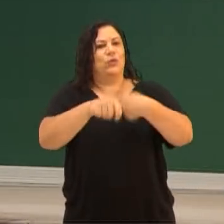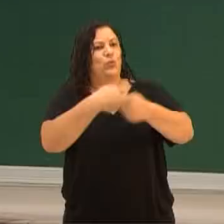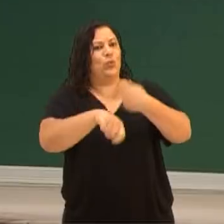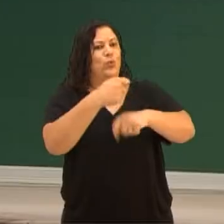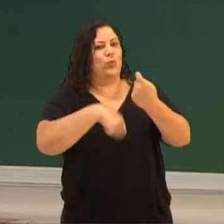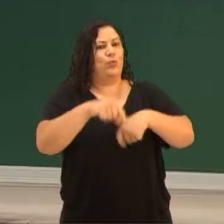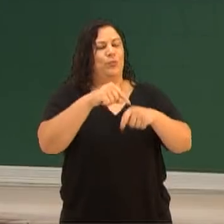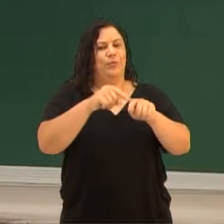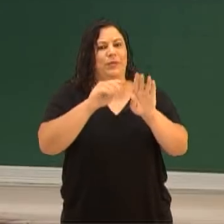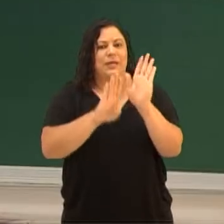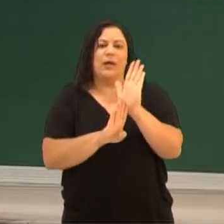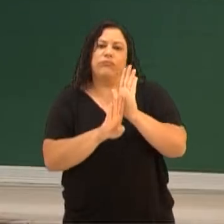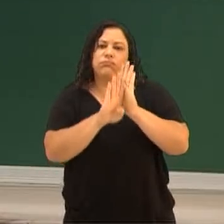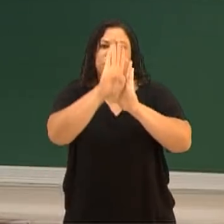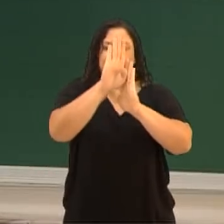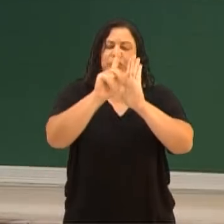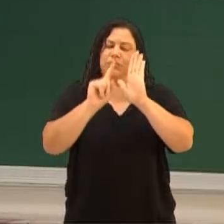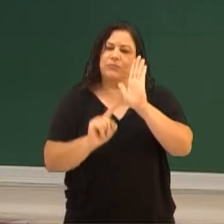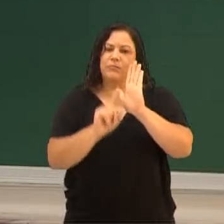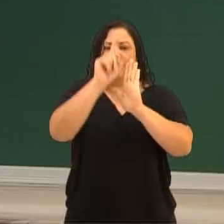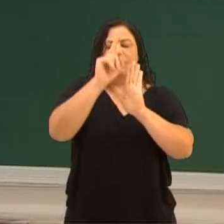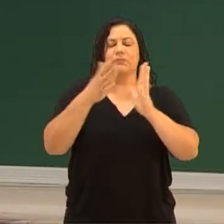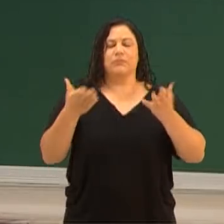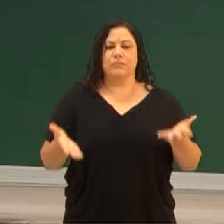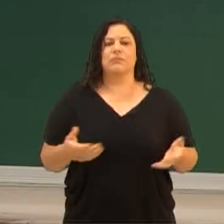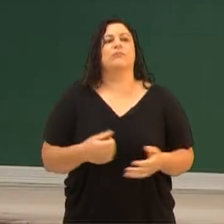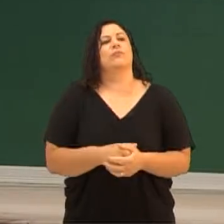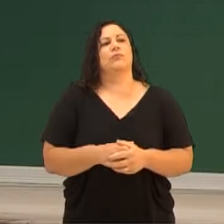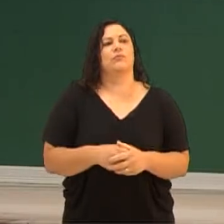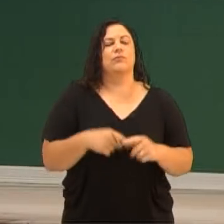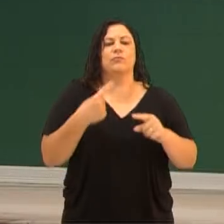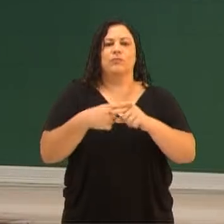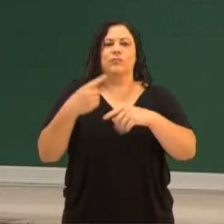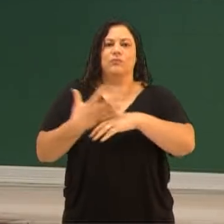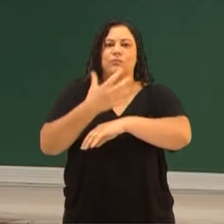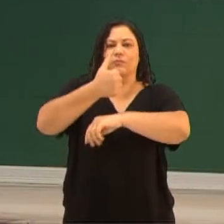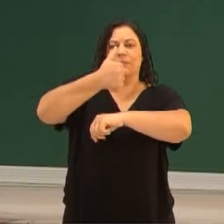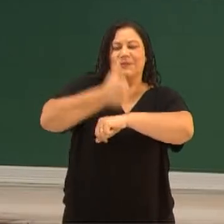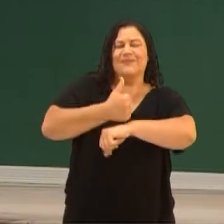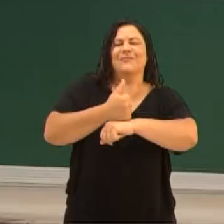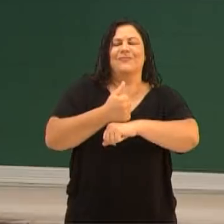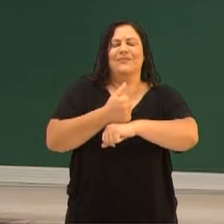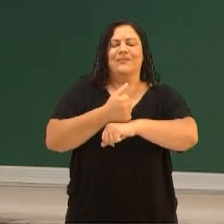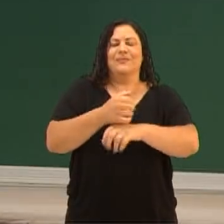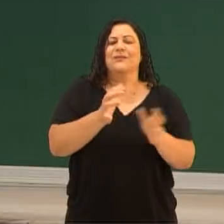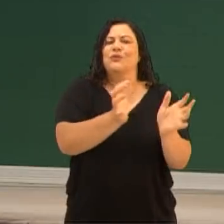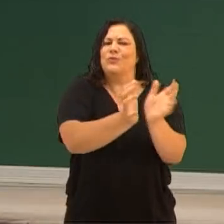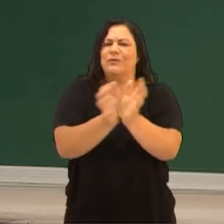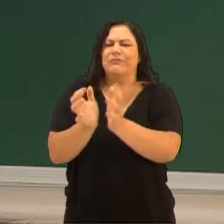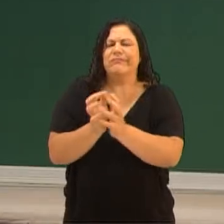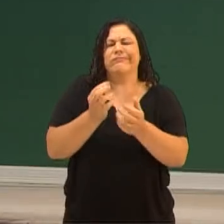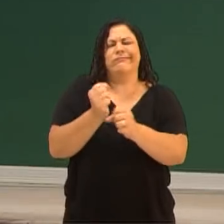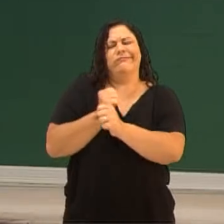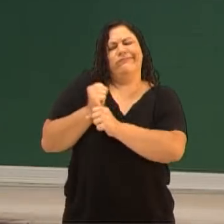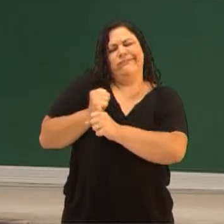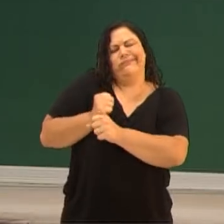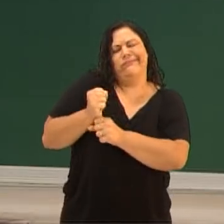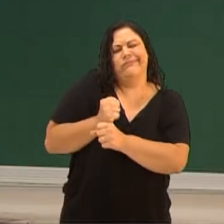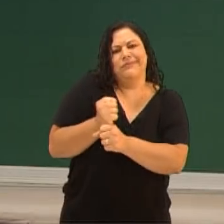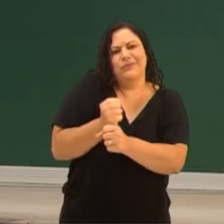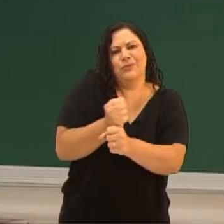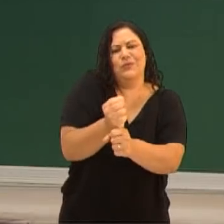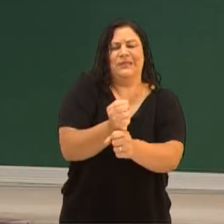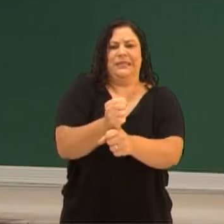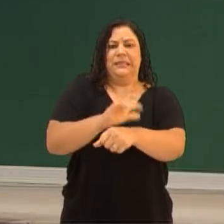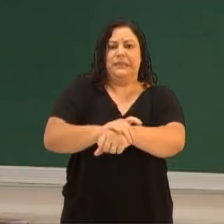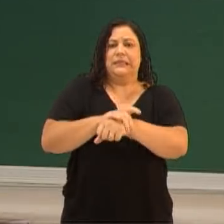que ficou relegado ao colonialismo, né, por muitos anos e hoje consegue desenvolver sua economia com